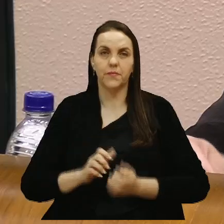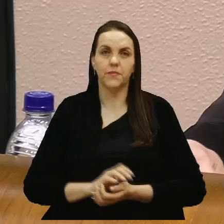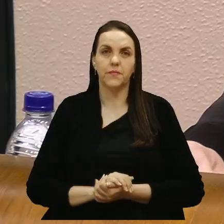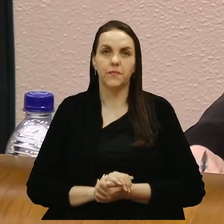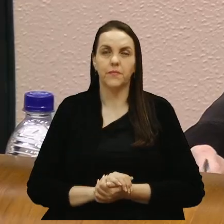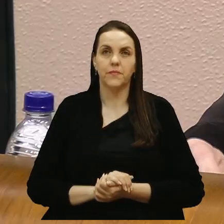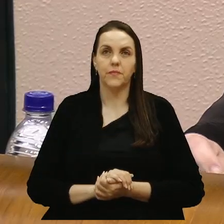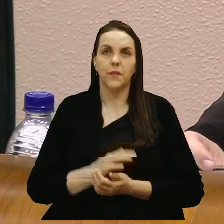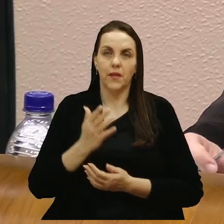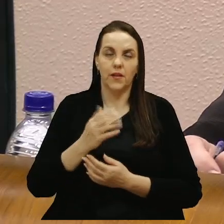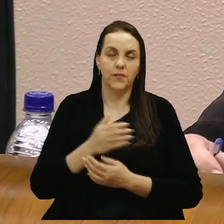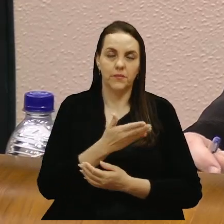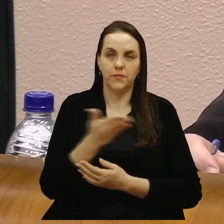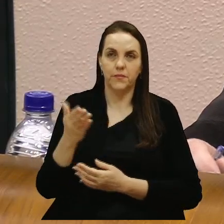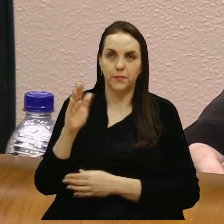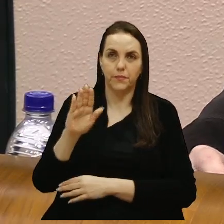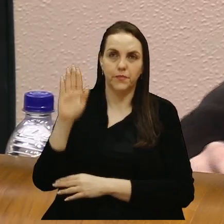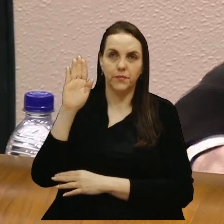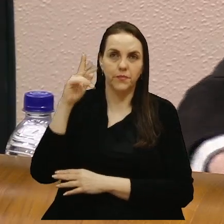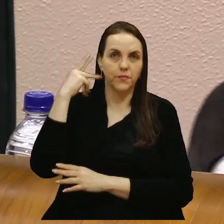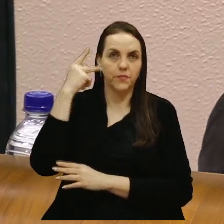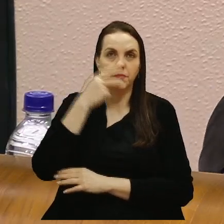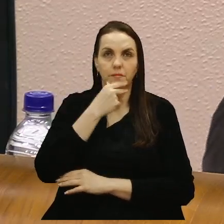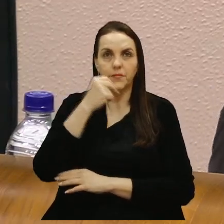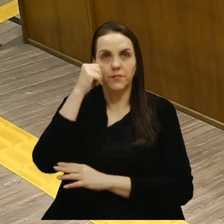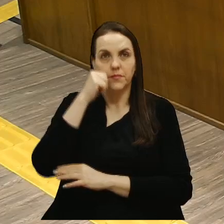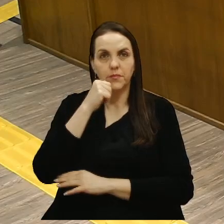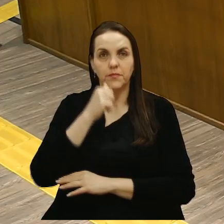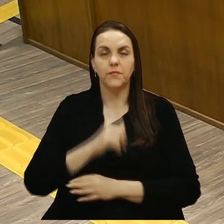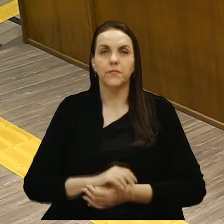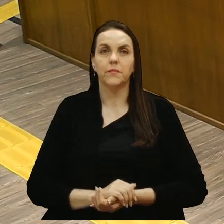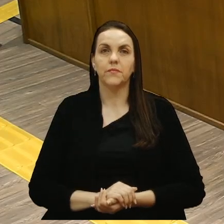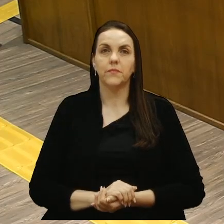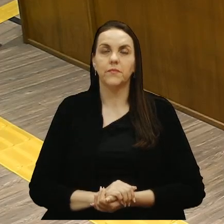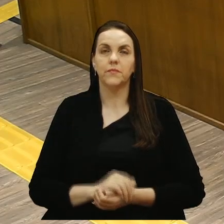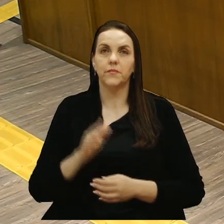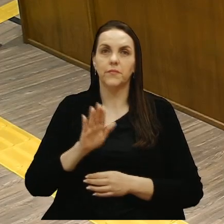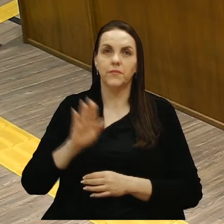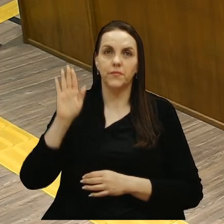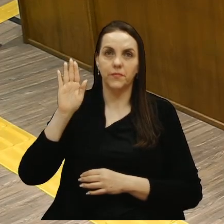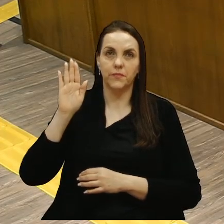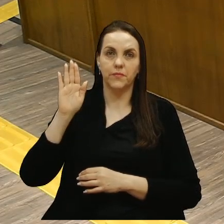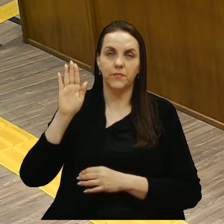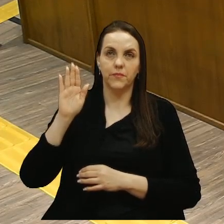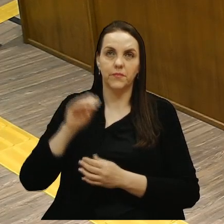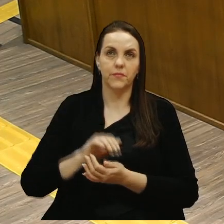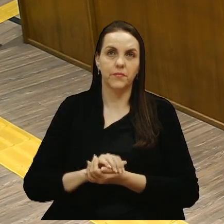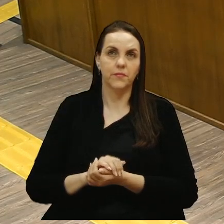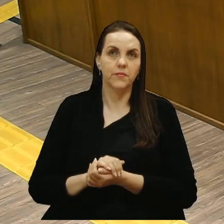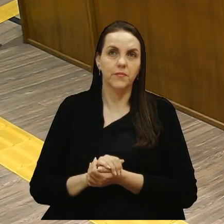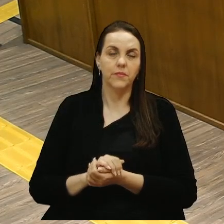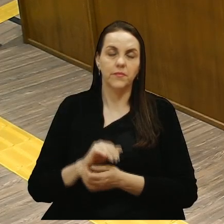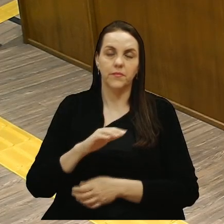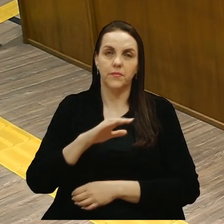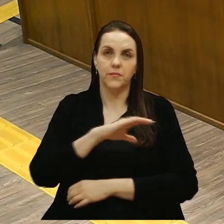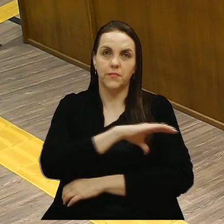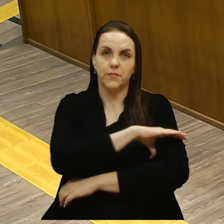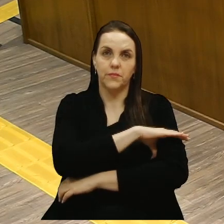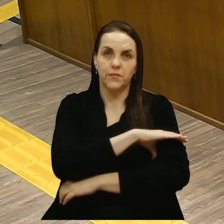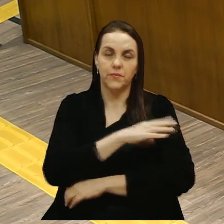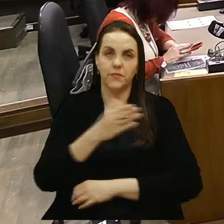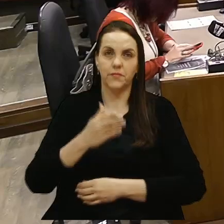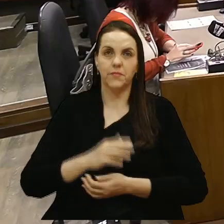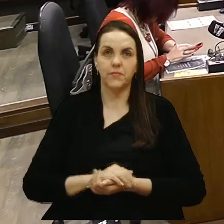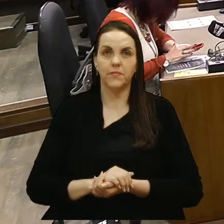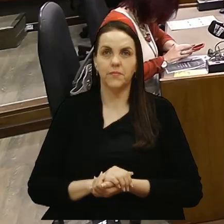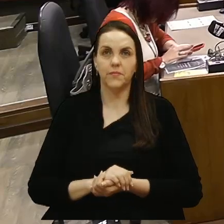A palavra está à disposição das senhoras vereadoras e dos senhores vereadores. Peço a palavra, senhor presidente. Com a palavra, vereador Capitão